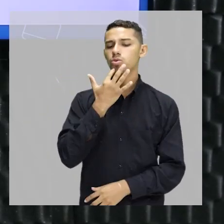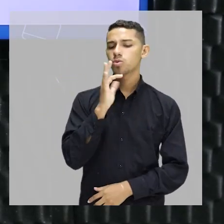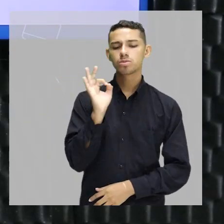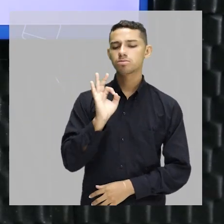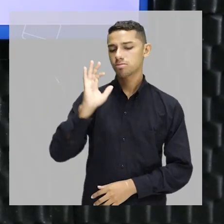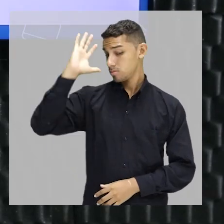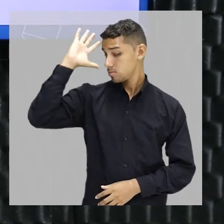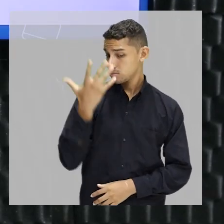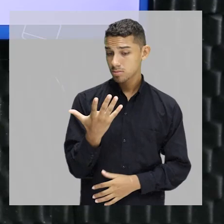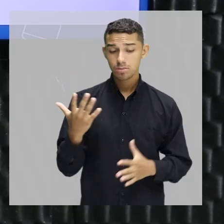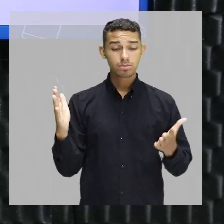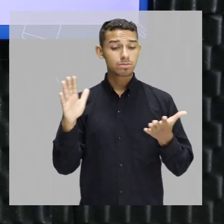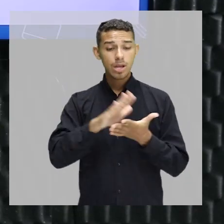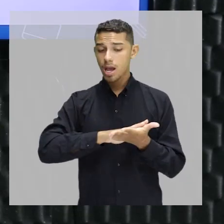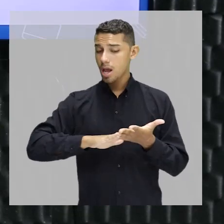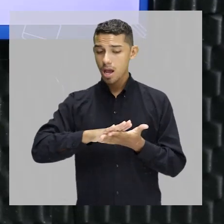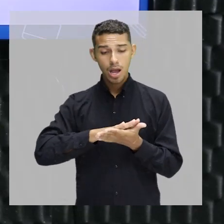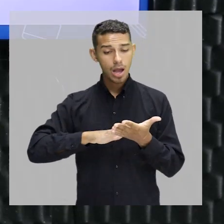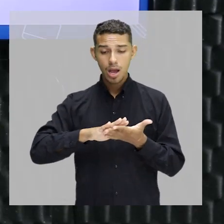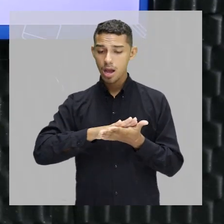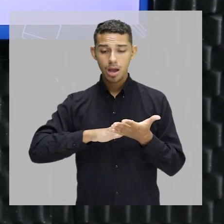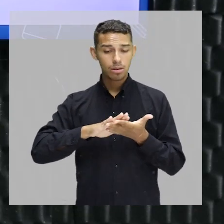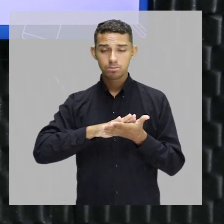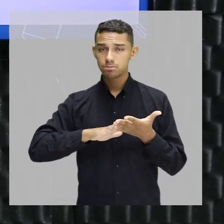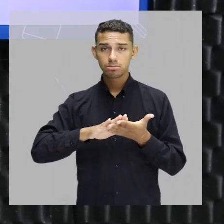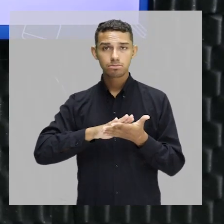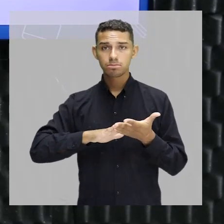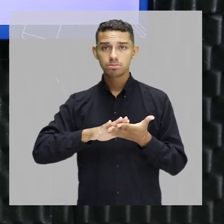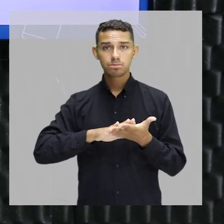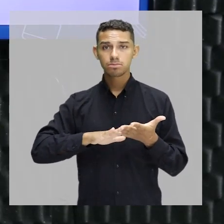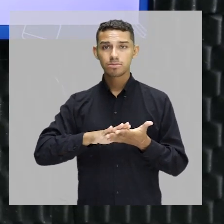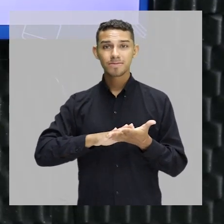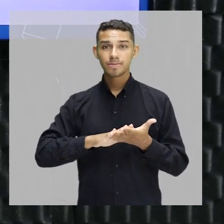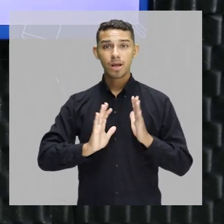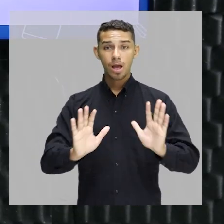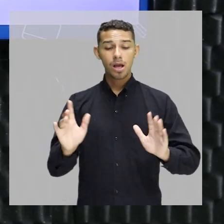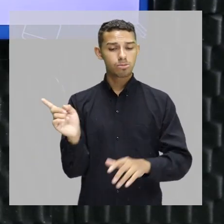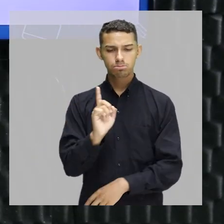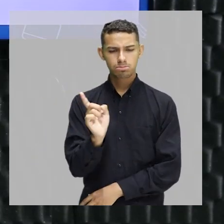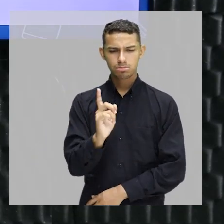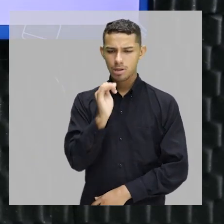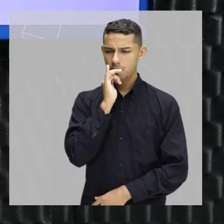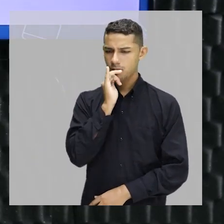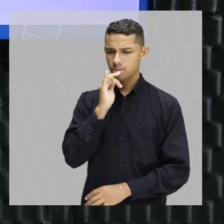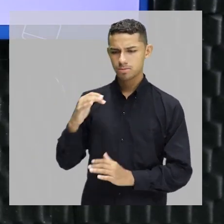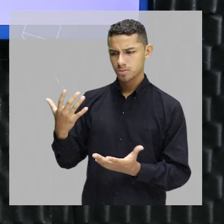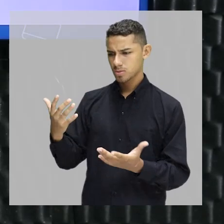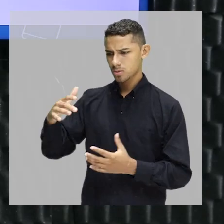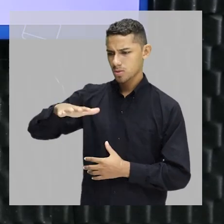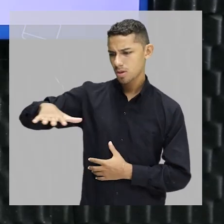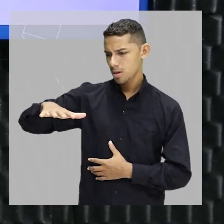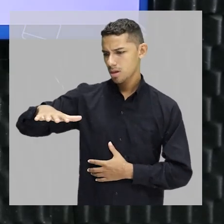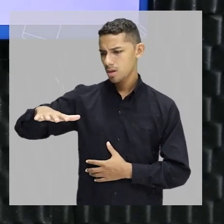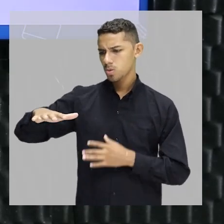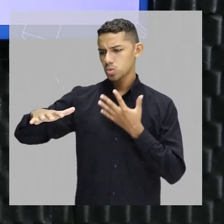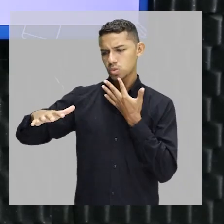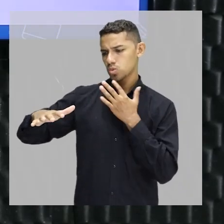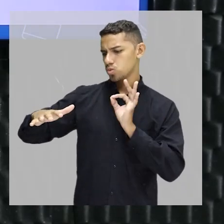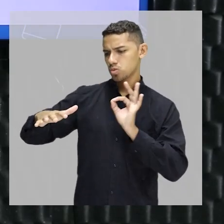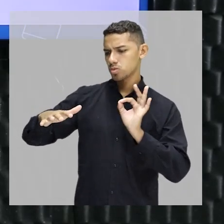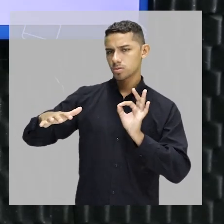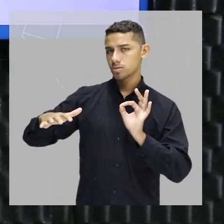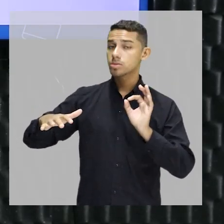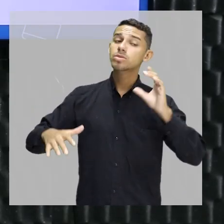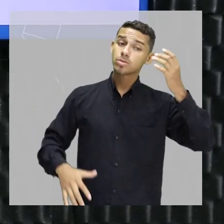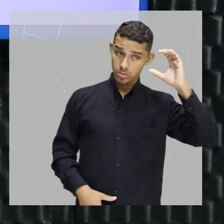nada, certo? E não aconteceu nada, tá ok? Então, não era uma terra desconhecida, né? Os cientistas, eles